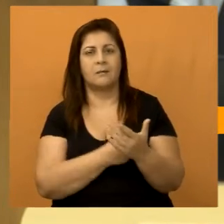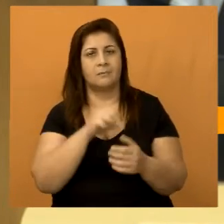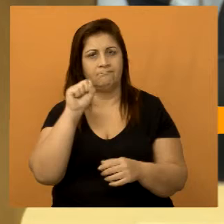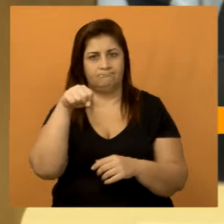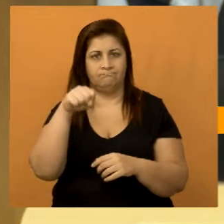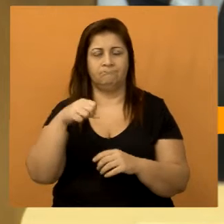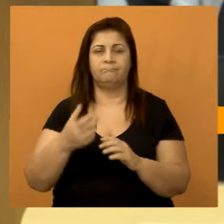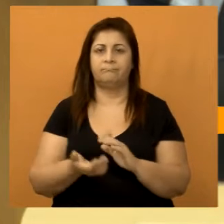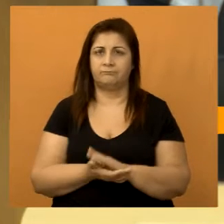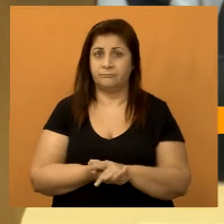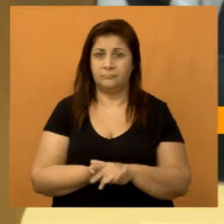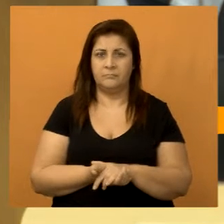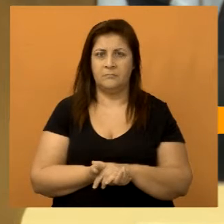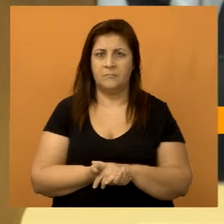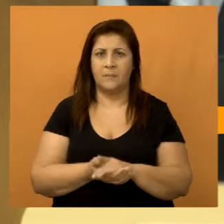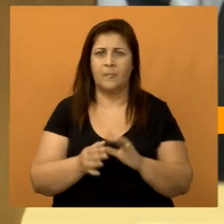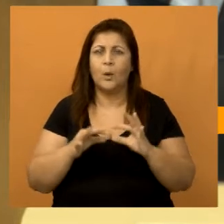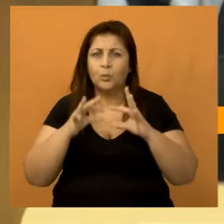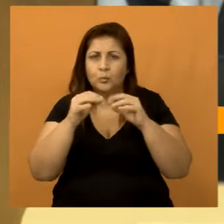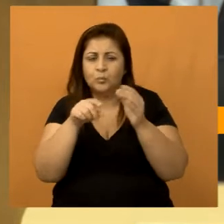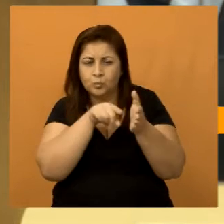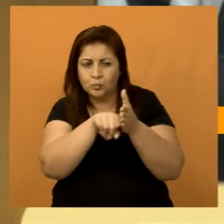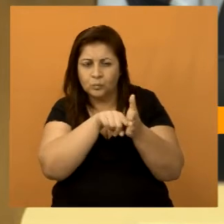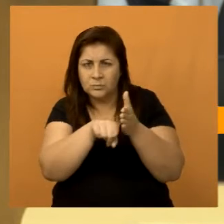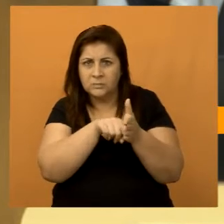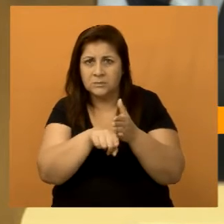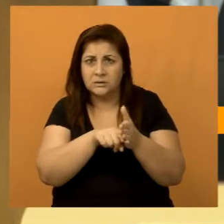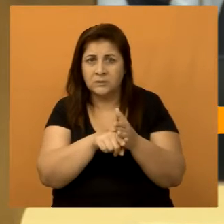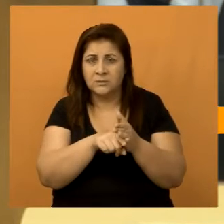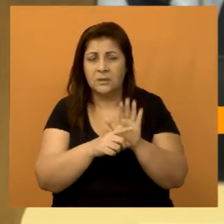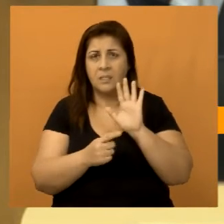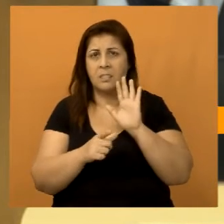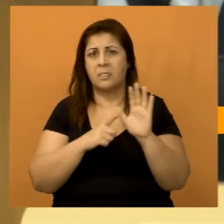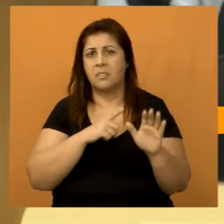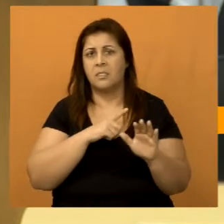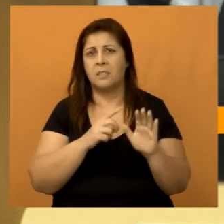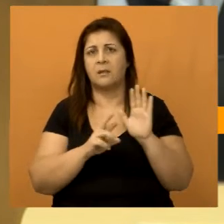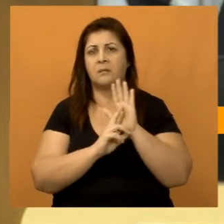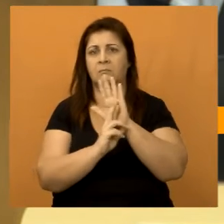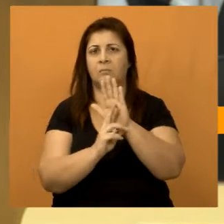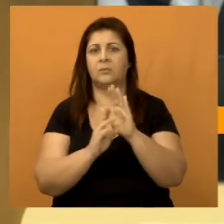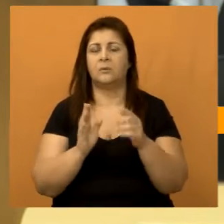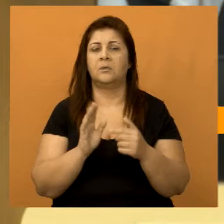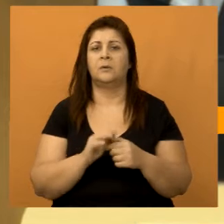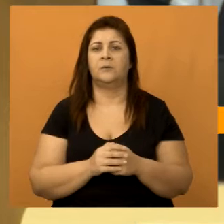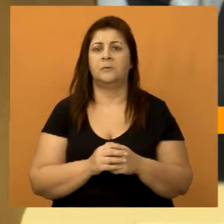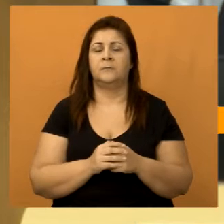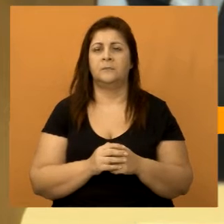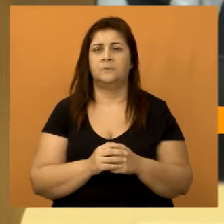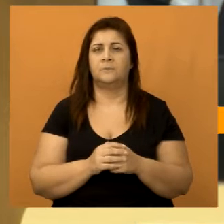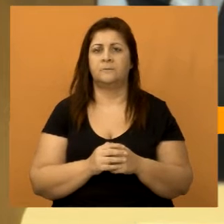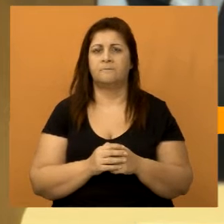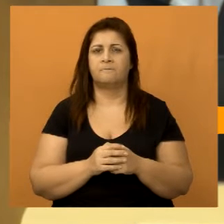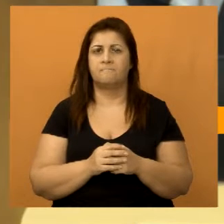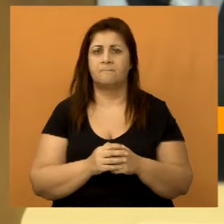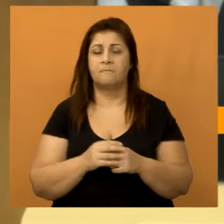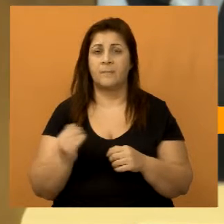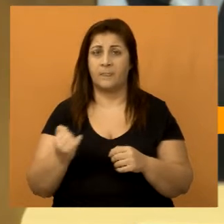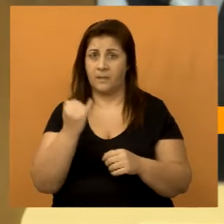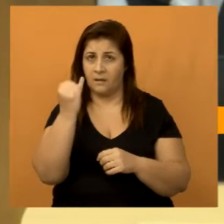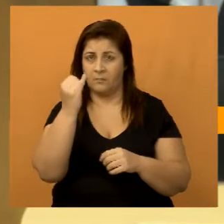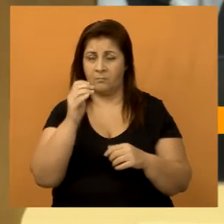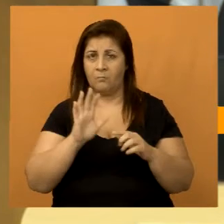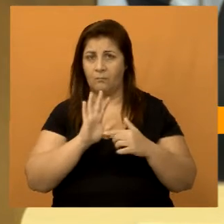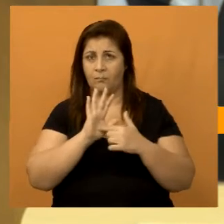irregularidades. Feita toda a análise, chegamos ao relatório que será apresentado hoje. É fundamental